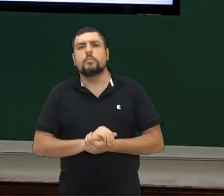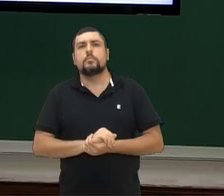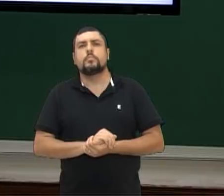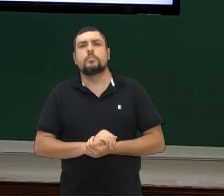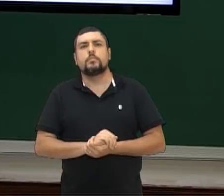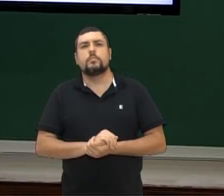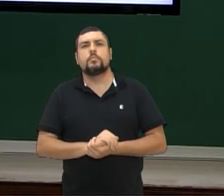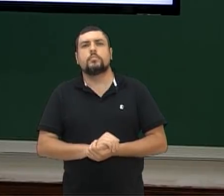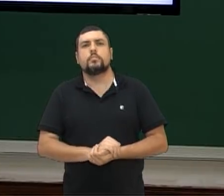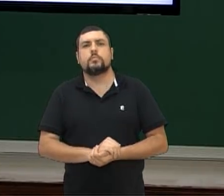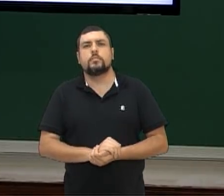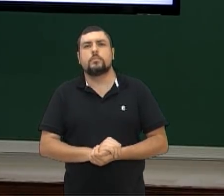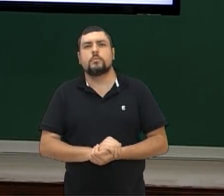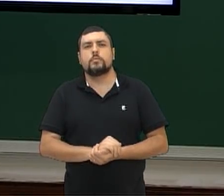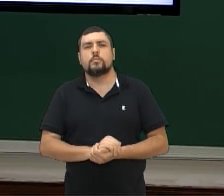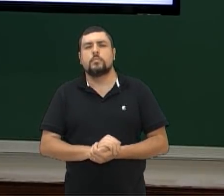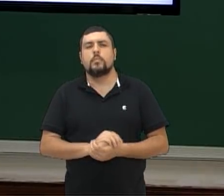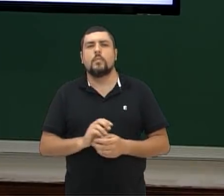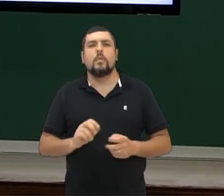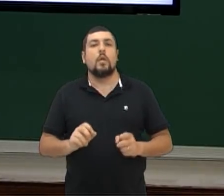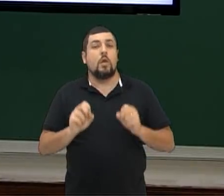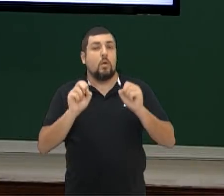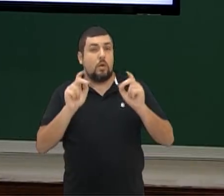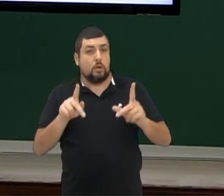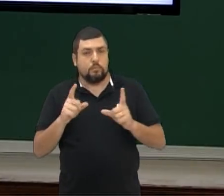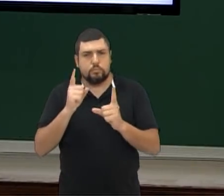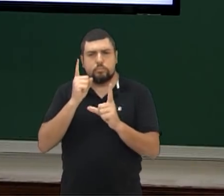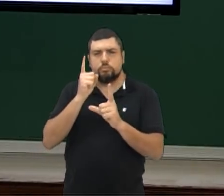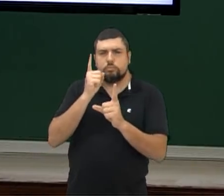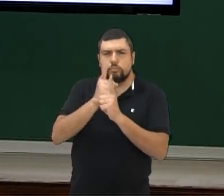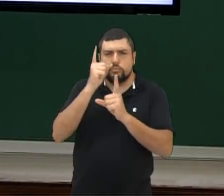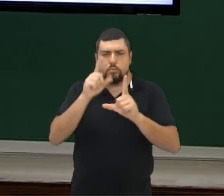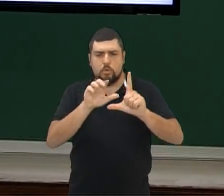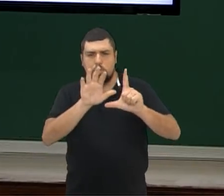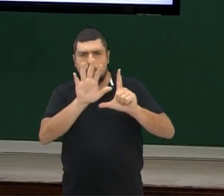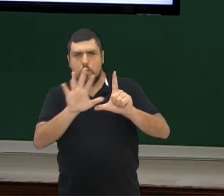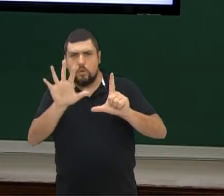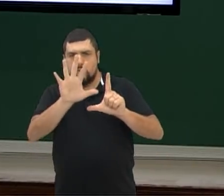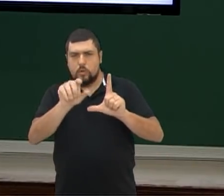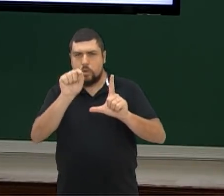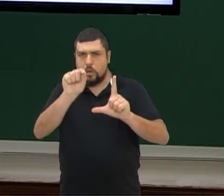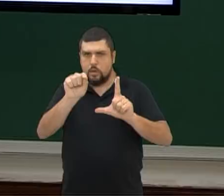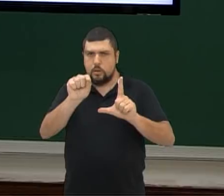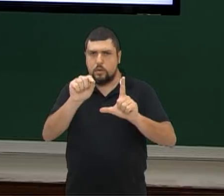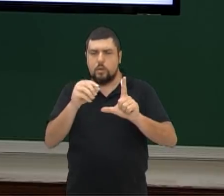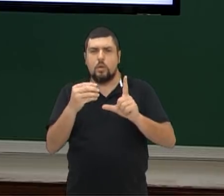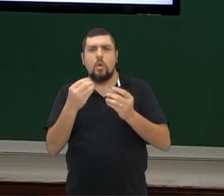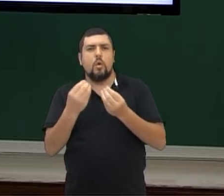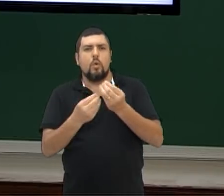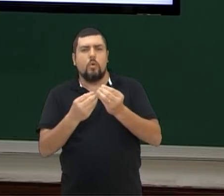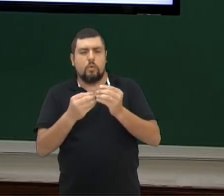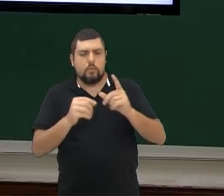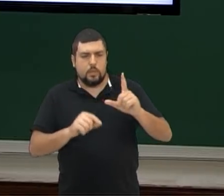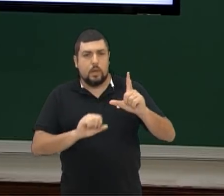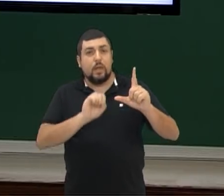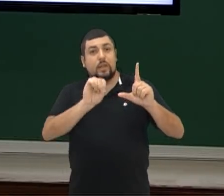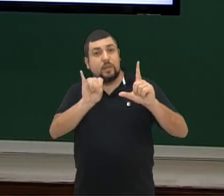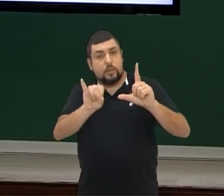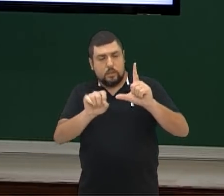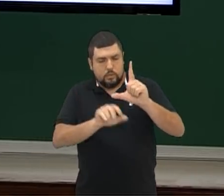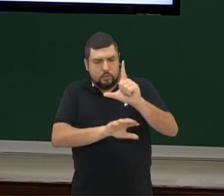1. Já localizado o quadrante, você vai ampliar a proporção. Se ela está aqui